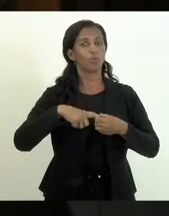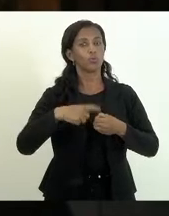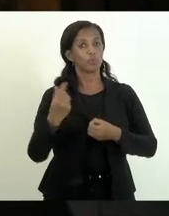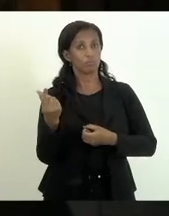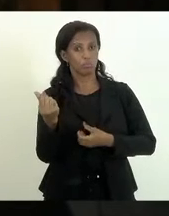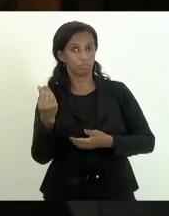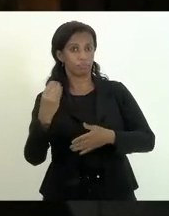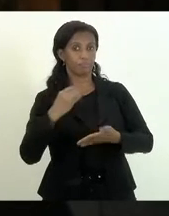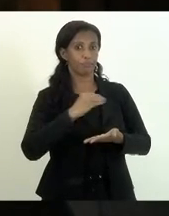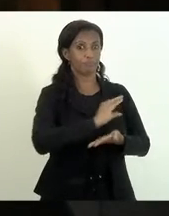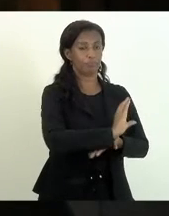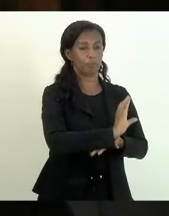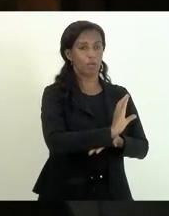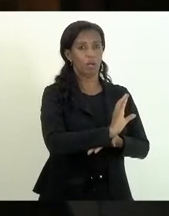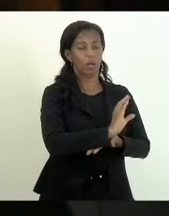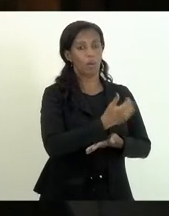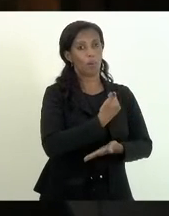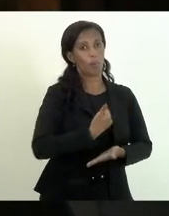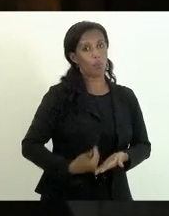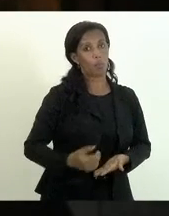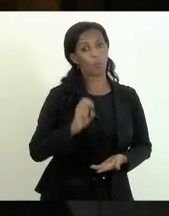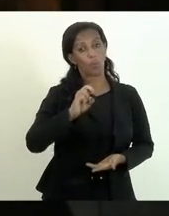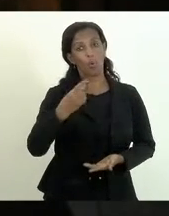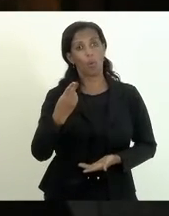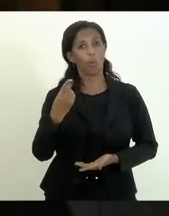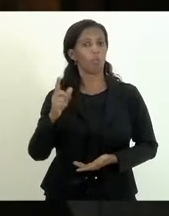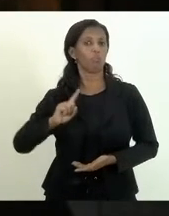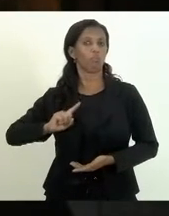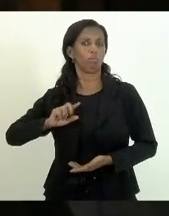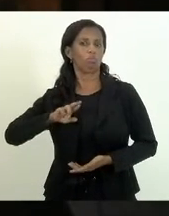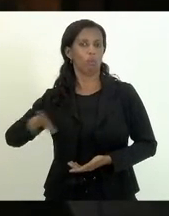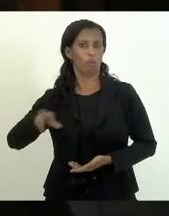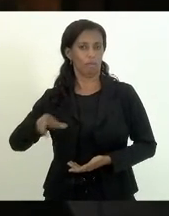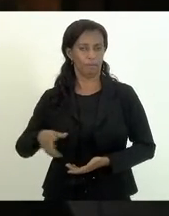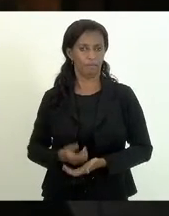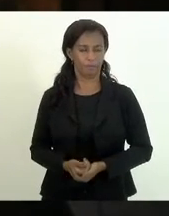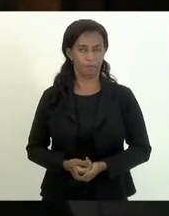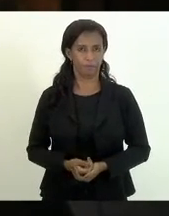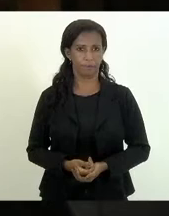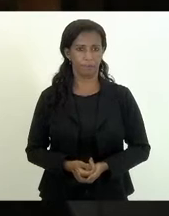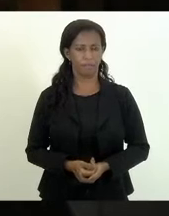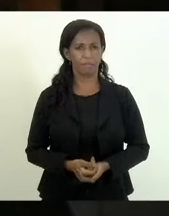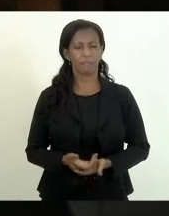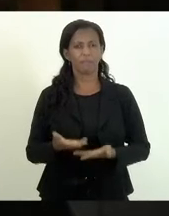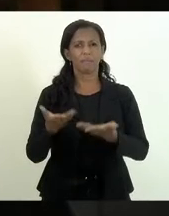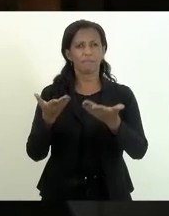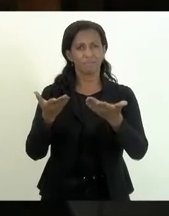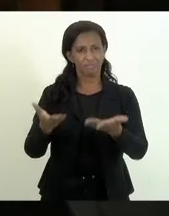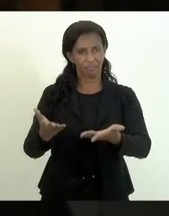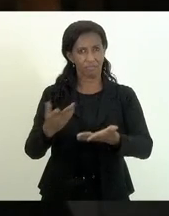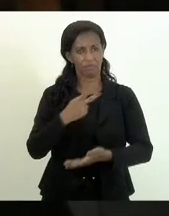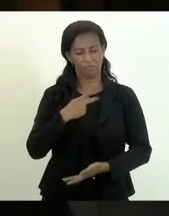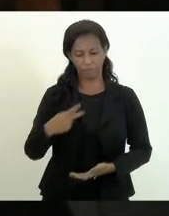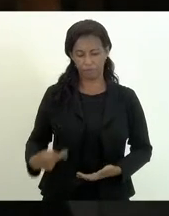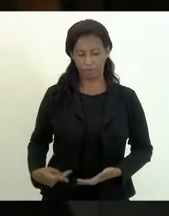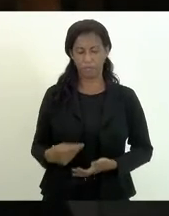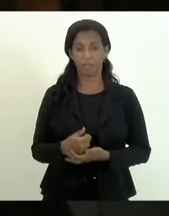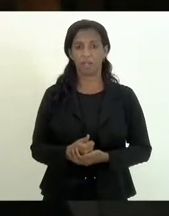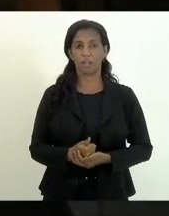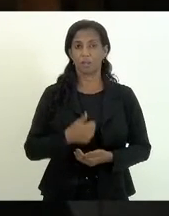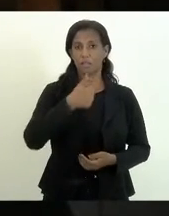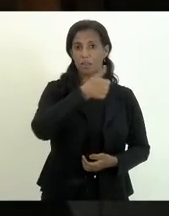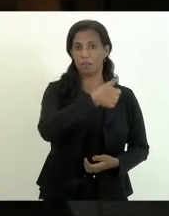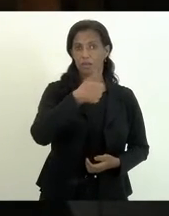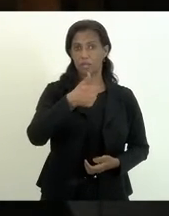públicos e o que não é o e veja a vossa excelência de